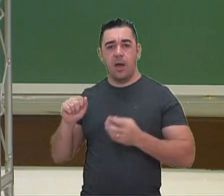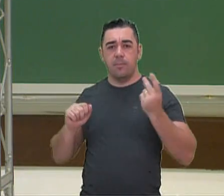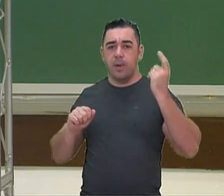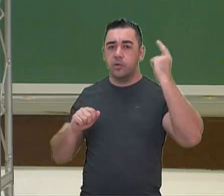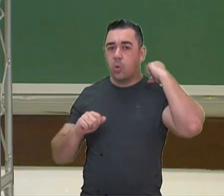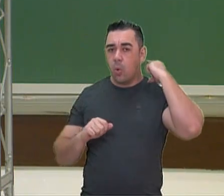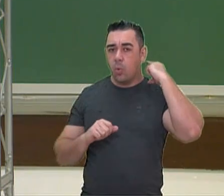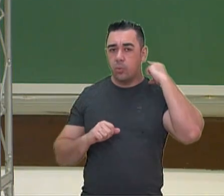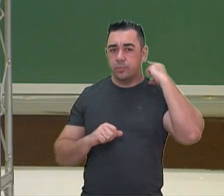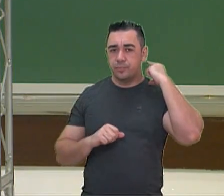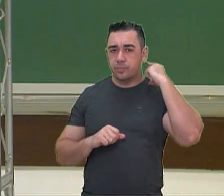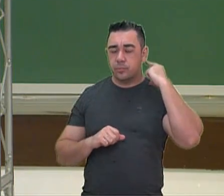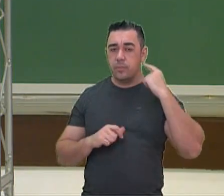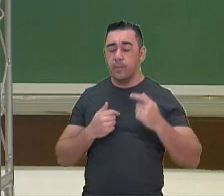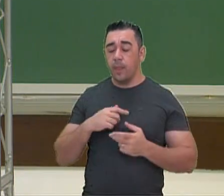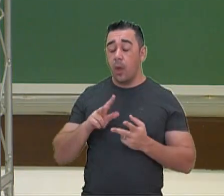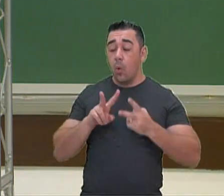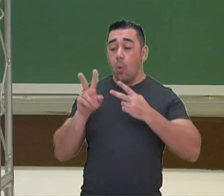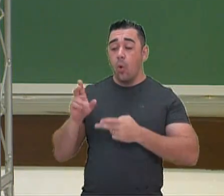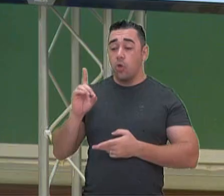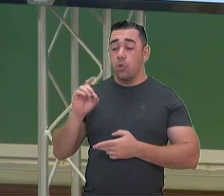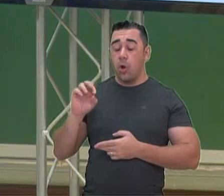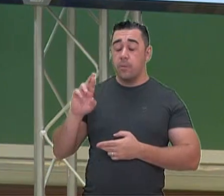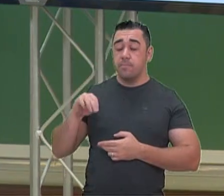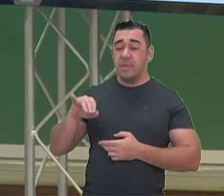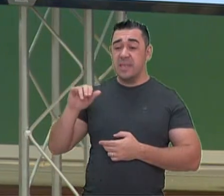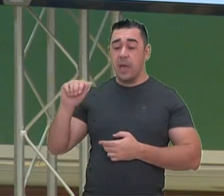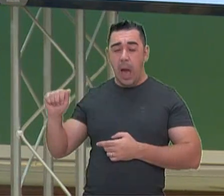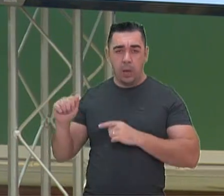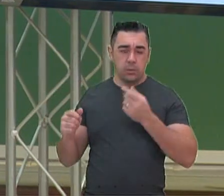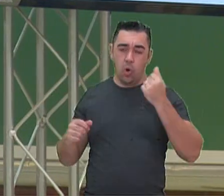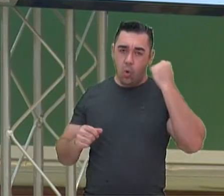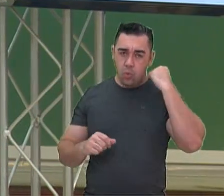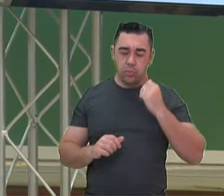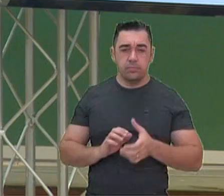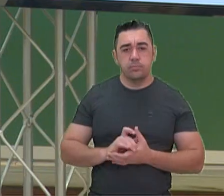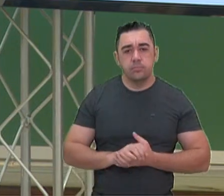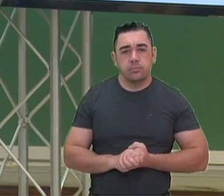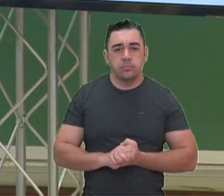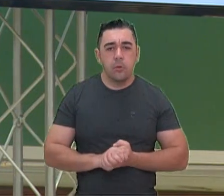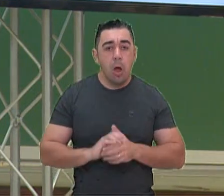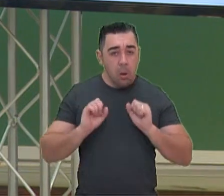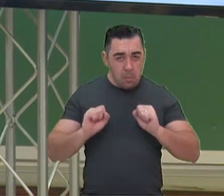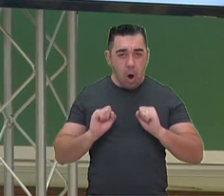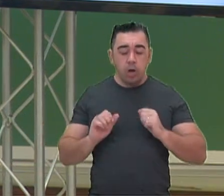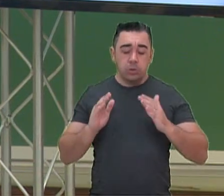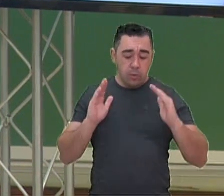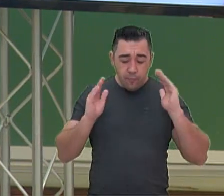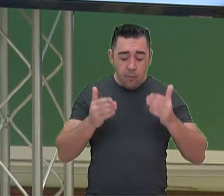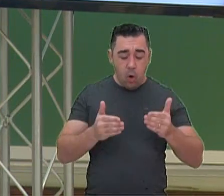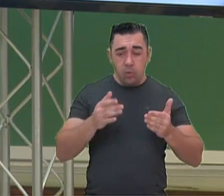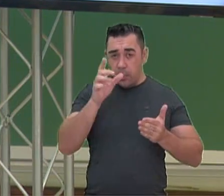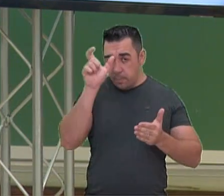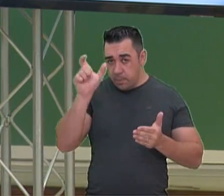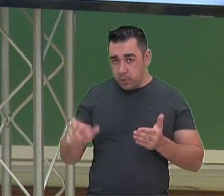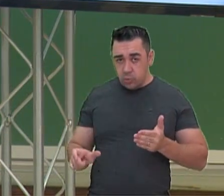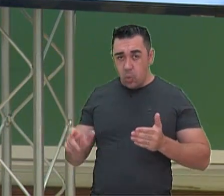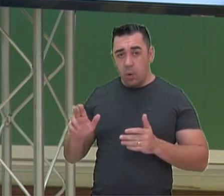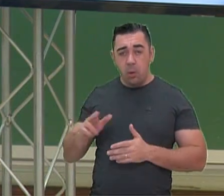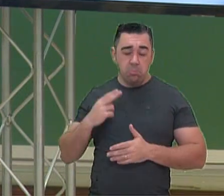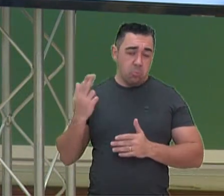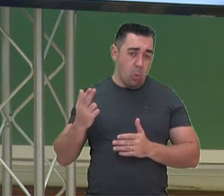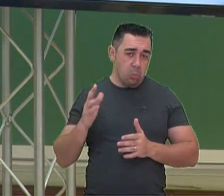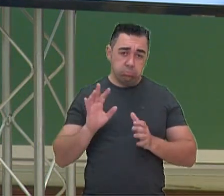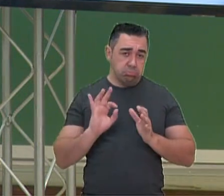longo, né? Pode ou não ser dirigido a alguém. Isso